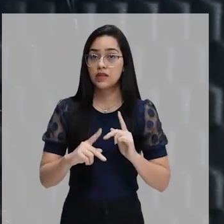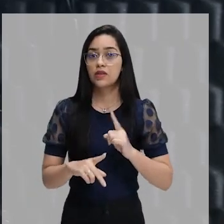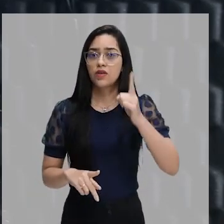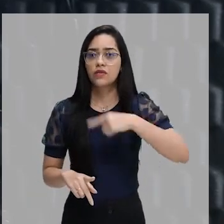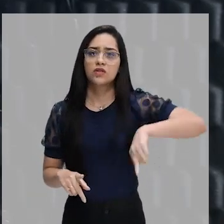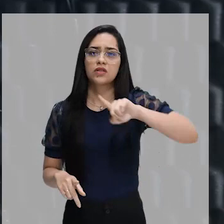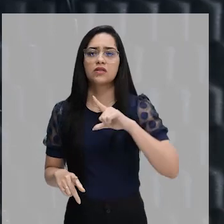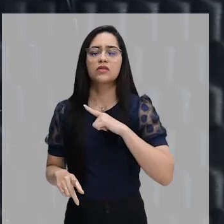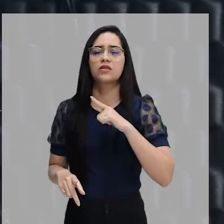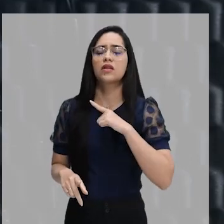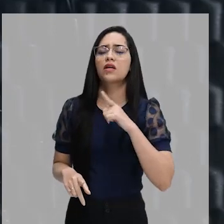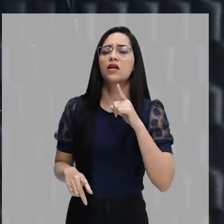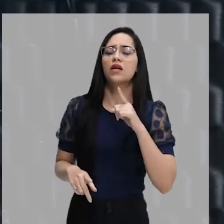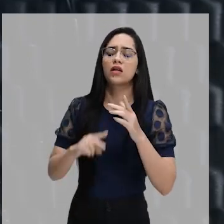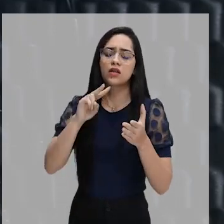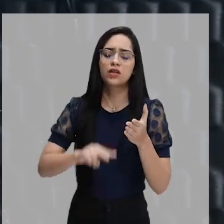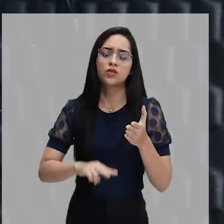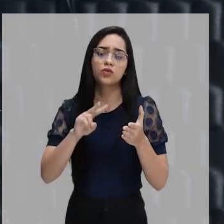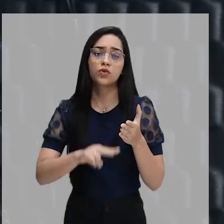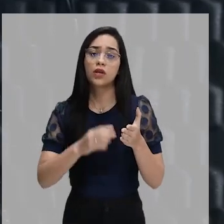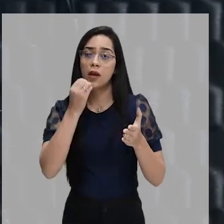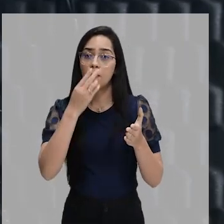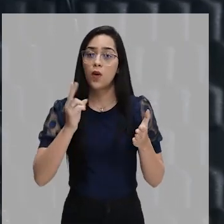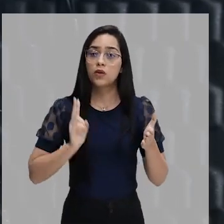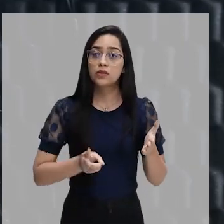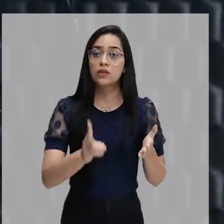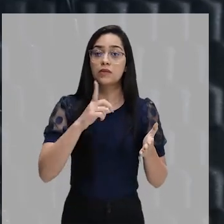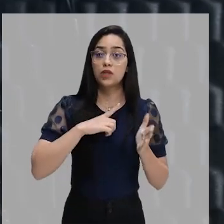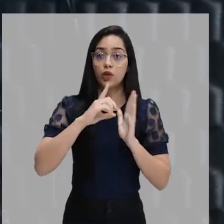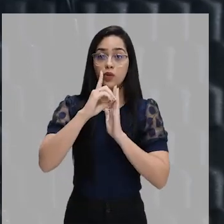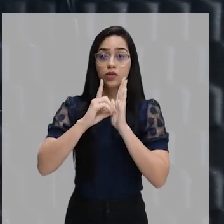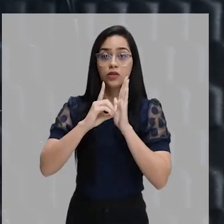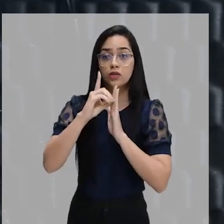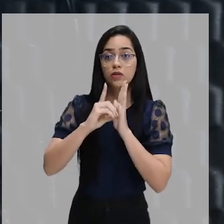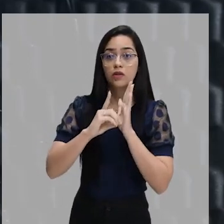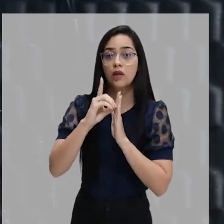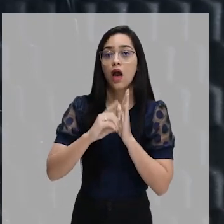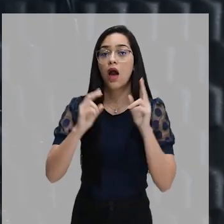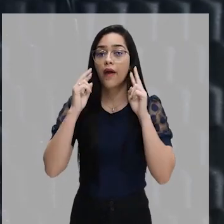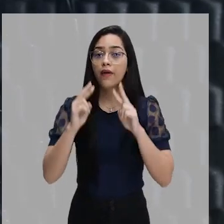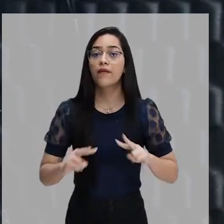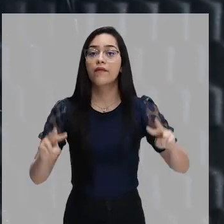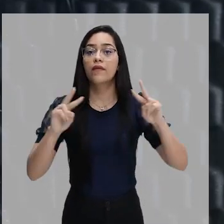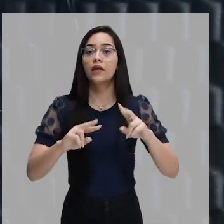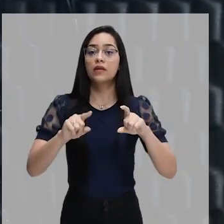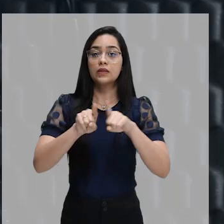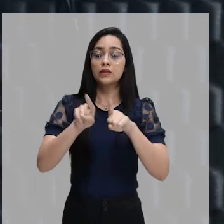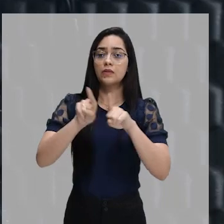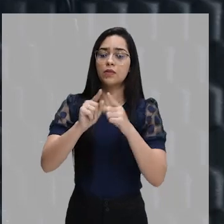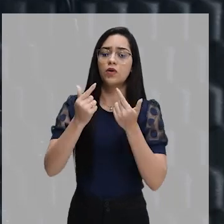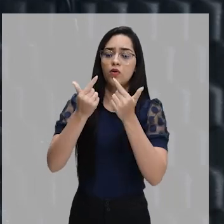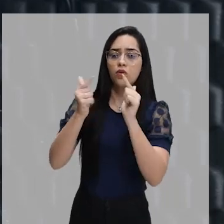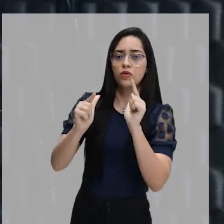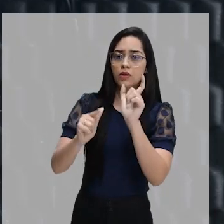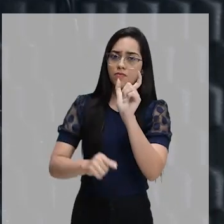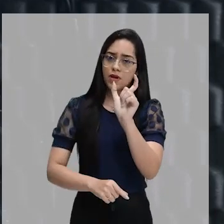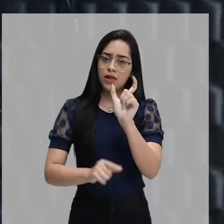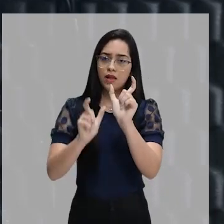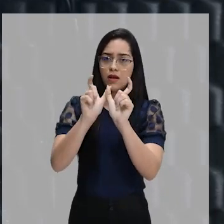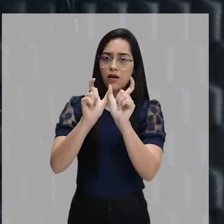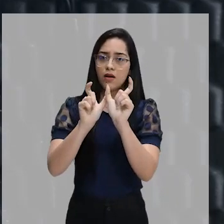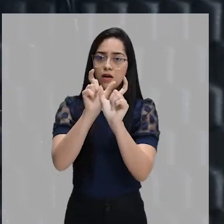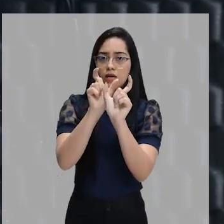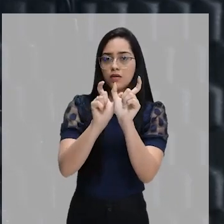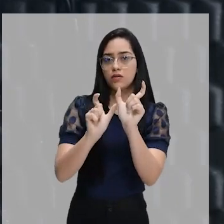faz esse tipo de leitura, é sempre bom consultar o dicionário, olhar uma outra palavra sinônima daquela que